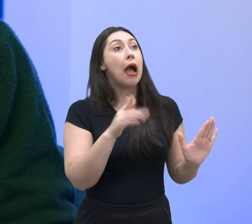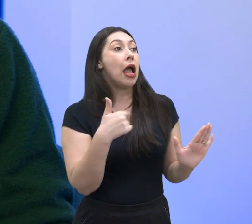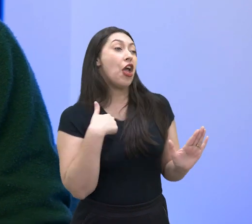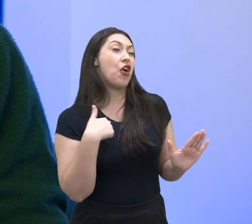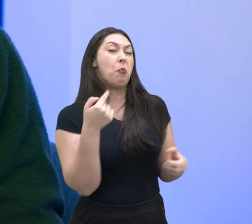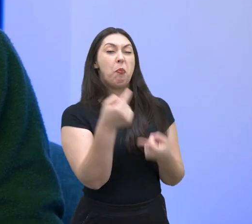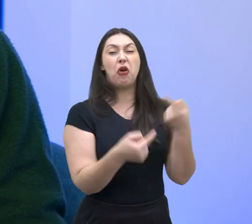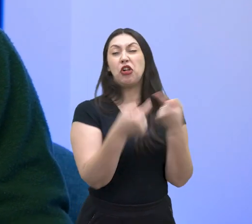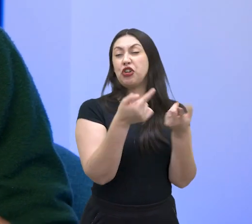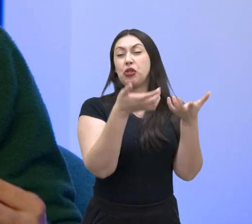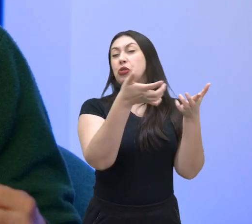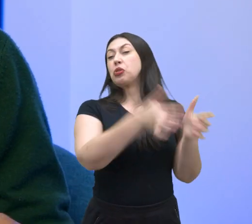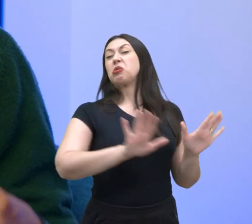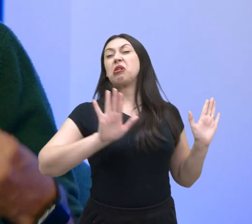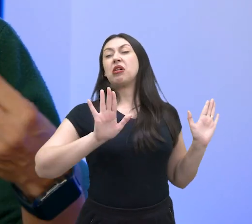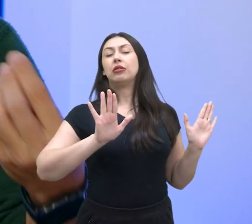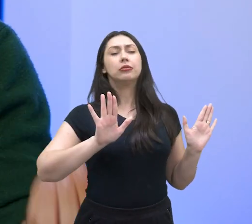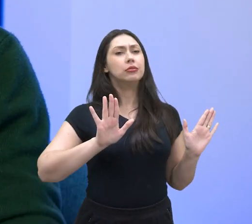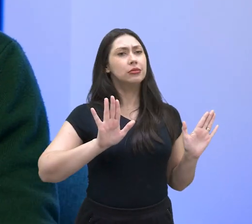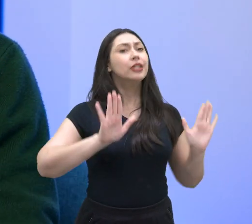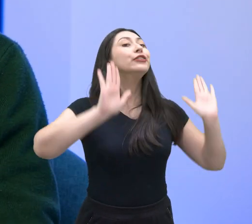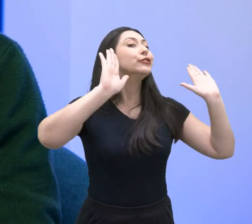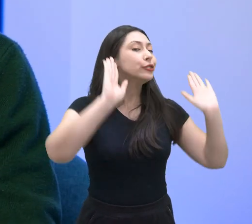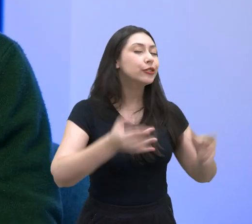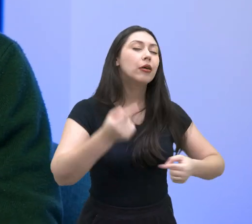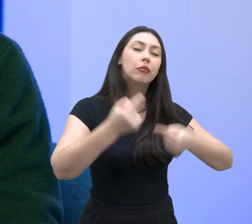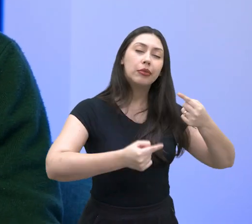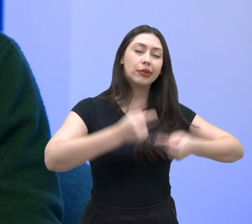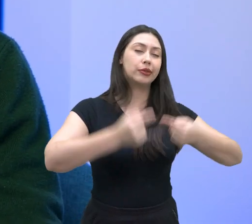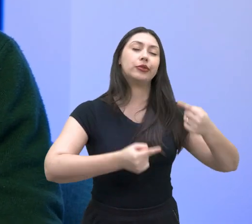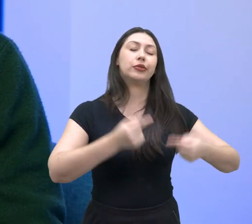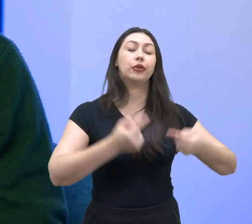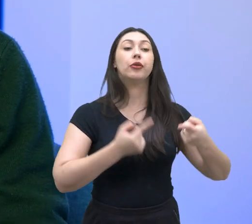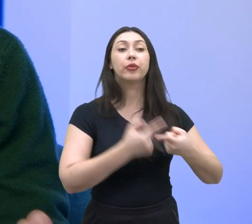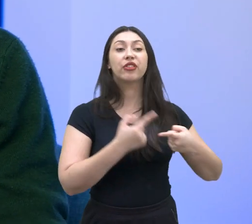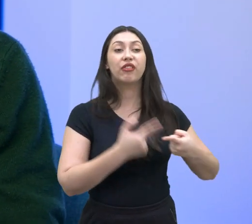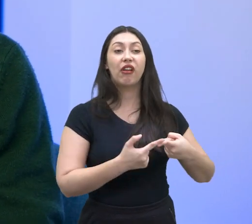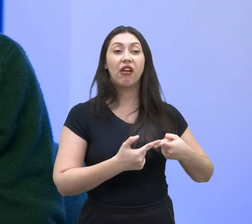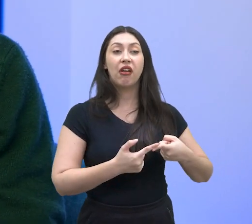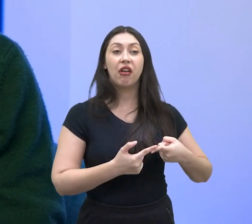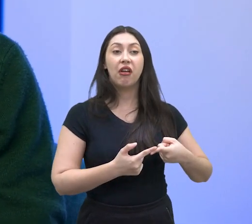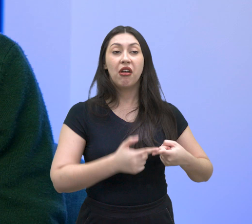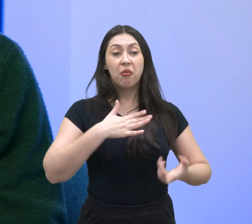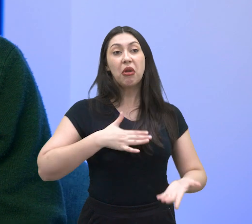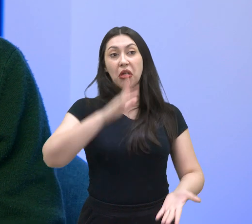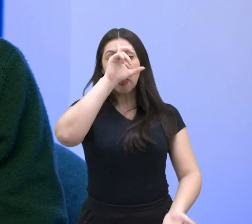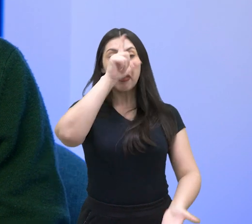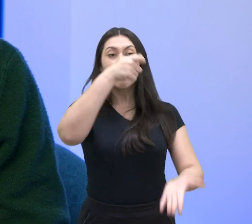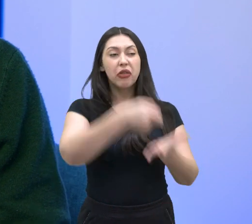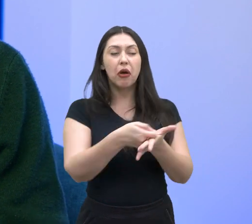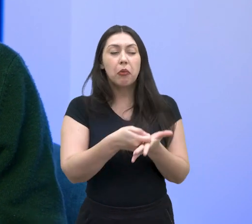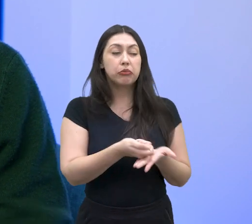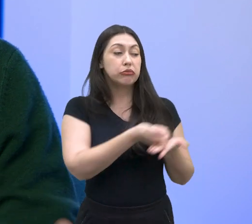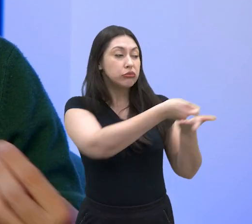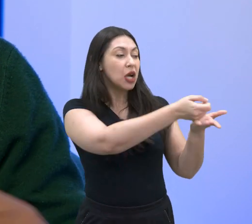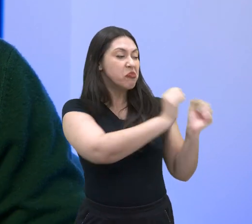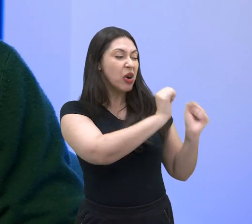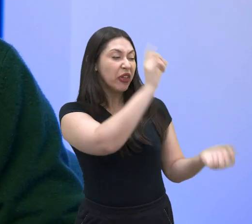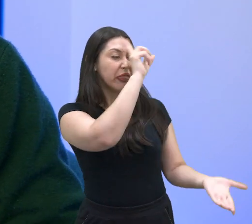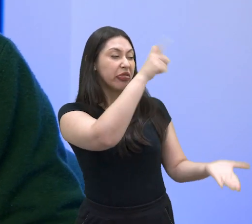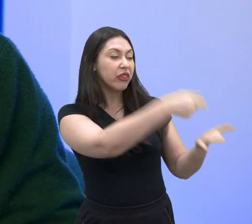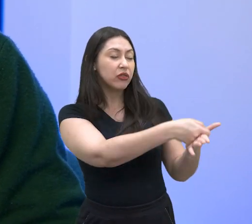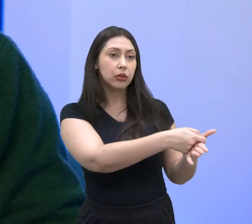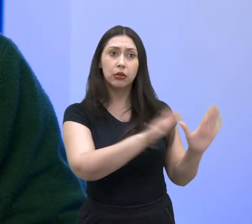eu estou sendo político, porque eu estou deixando que o outro decida por mim. E eu não posso deixar que o outro decida por mim. Eu tenho que fazer o quê? Eu tenho